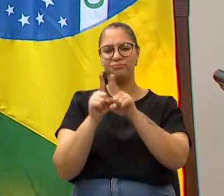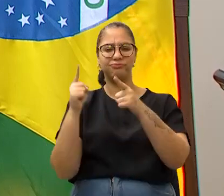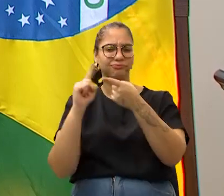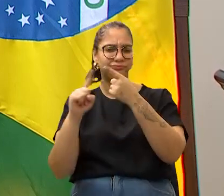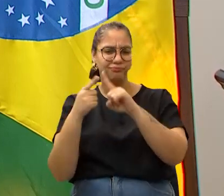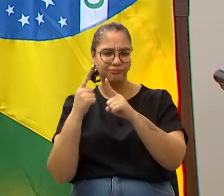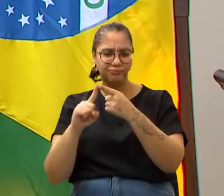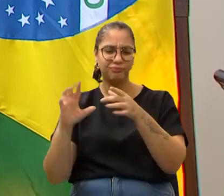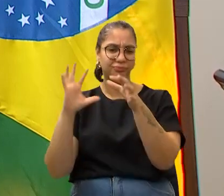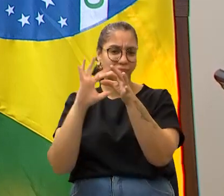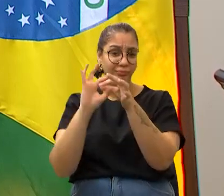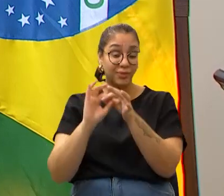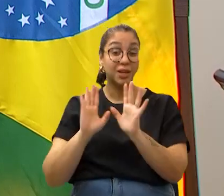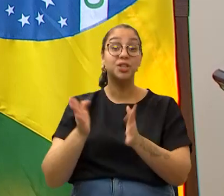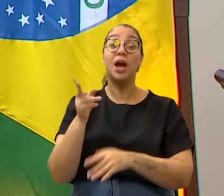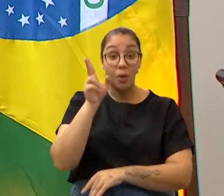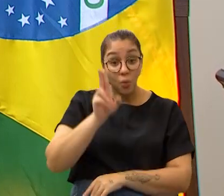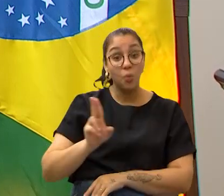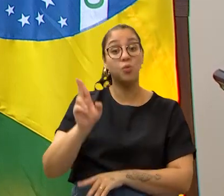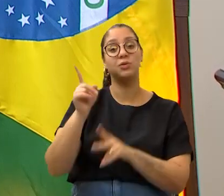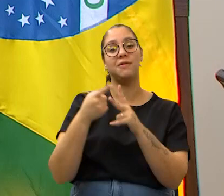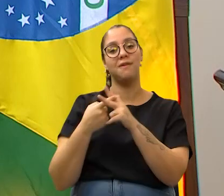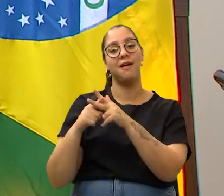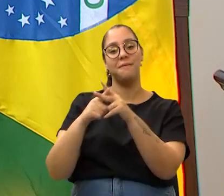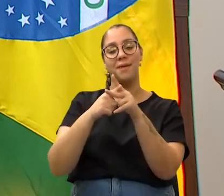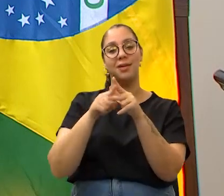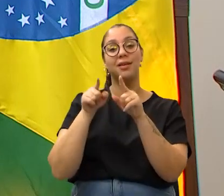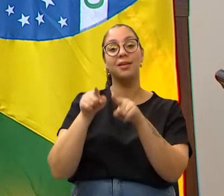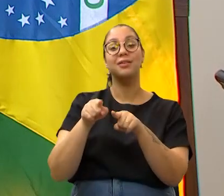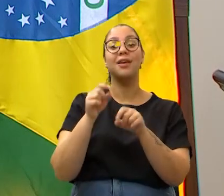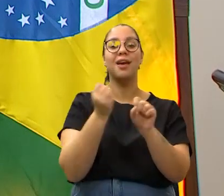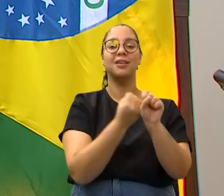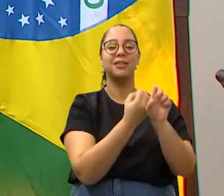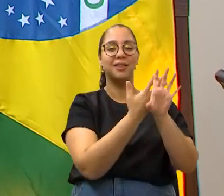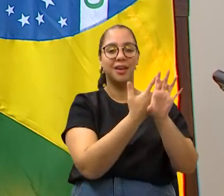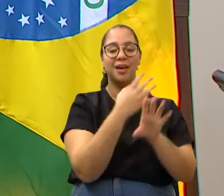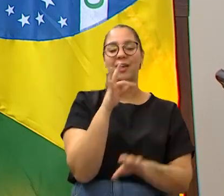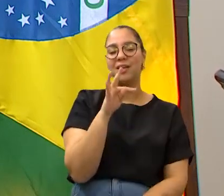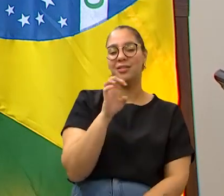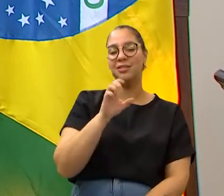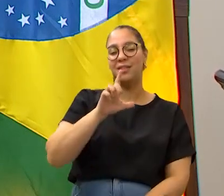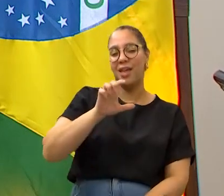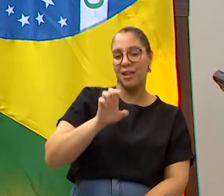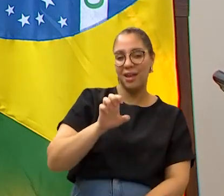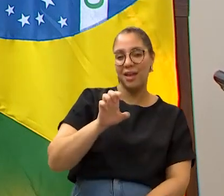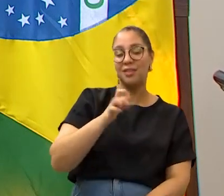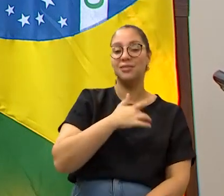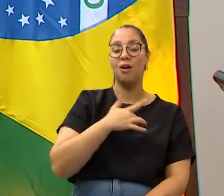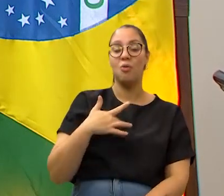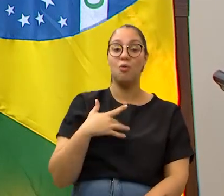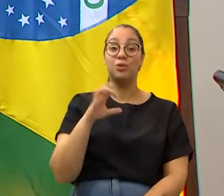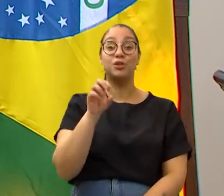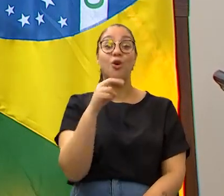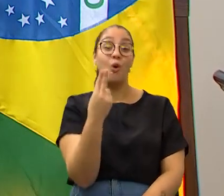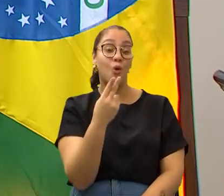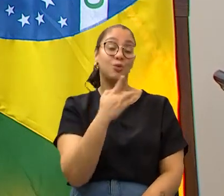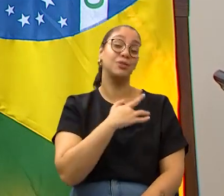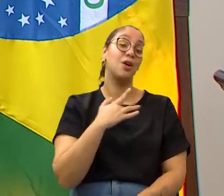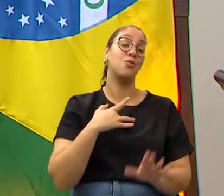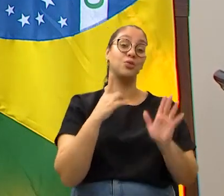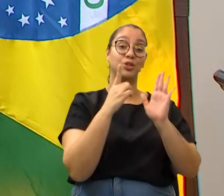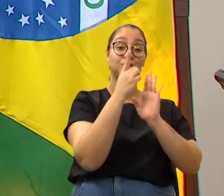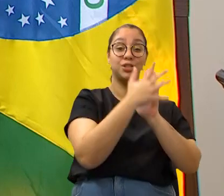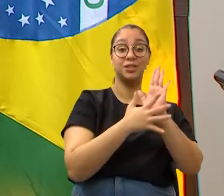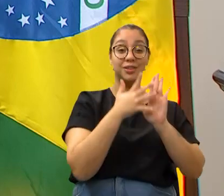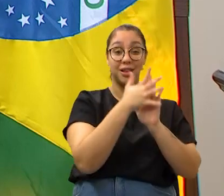convênios, os planos de saúde, utilizando a ferramenta que eles chamam de telesaúde ou saúde digital, para facilitar